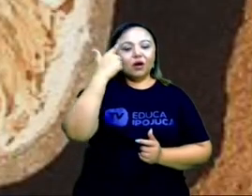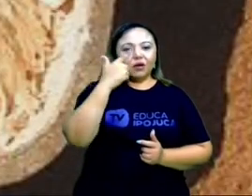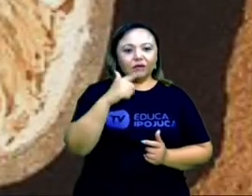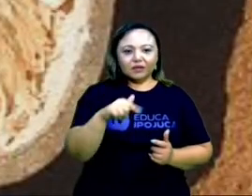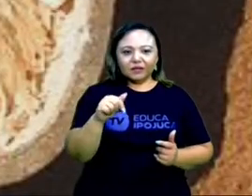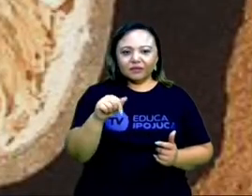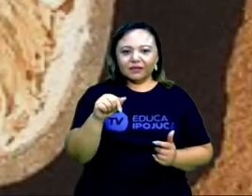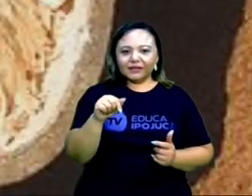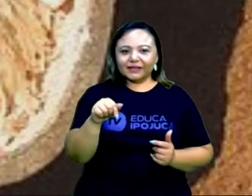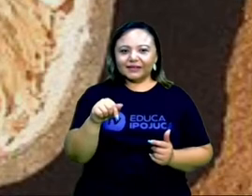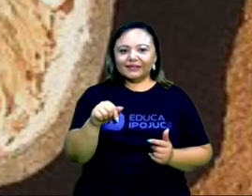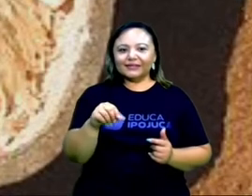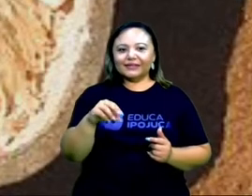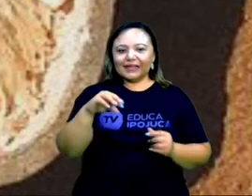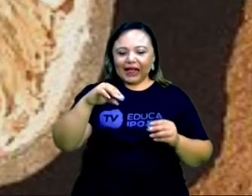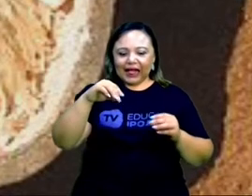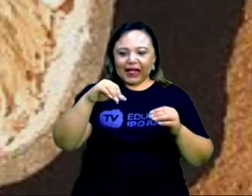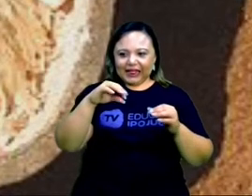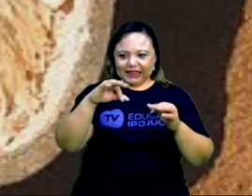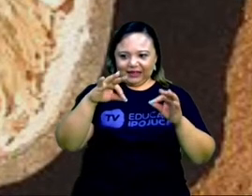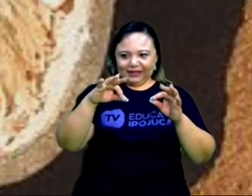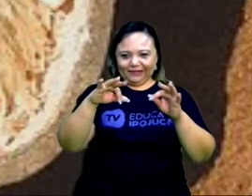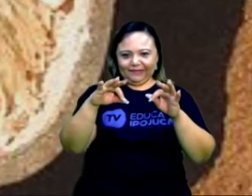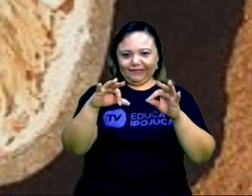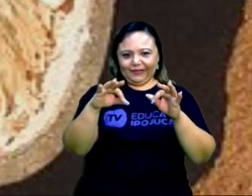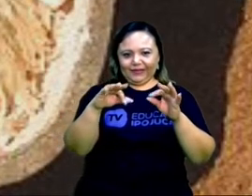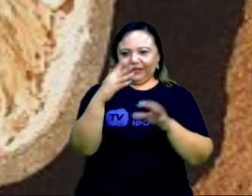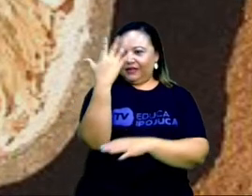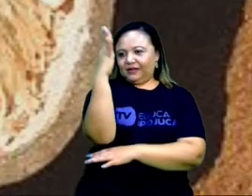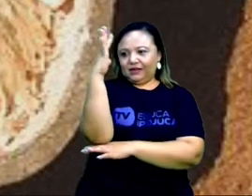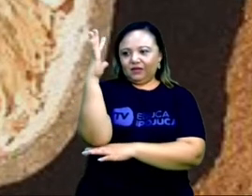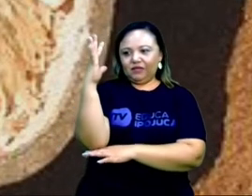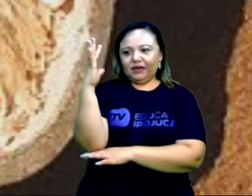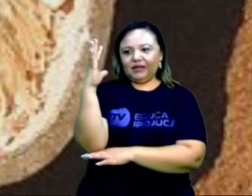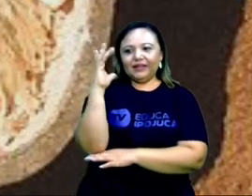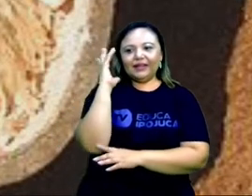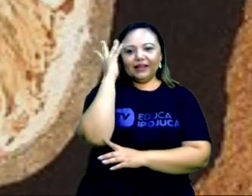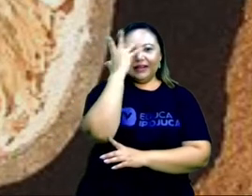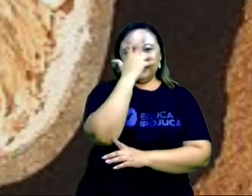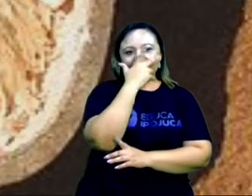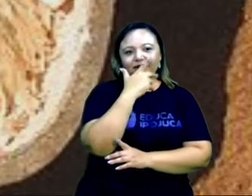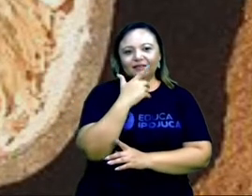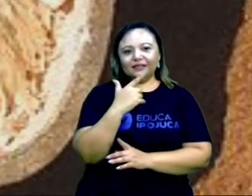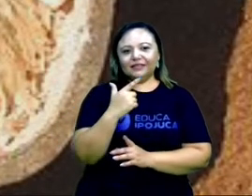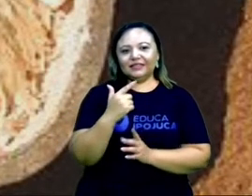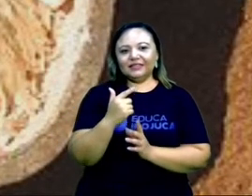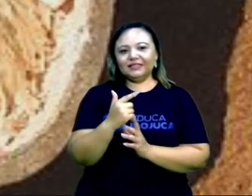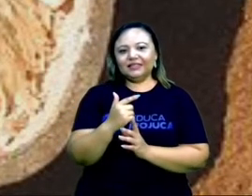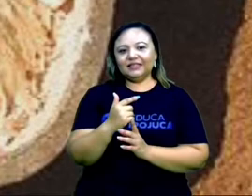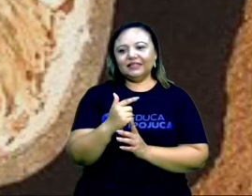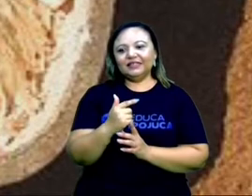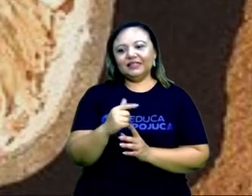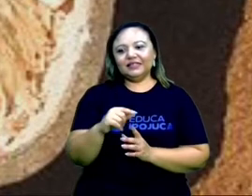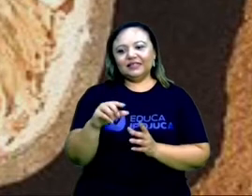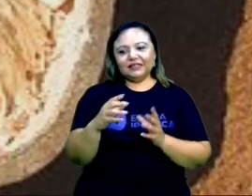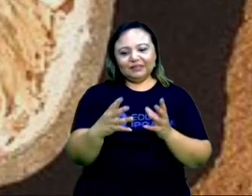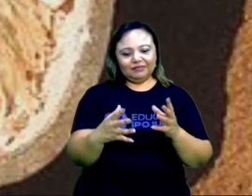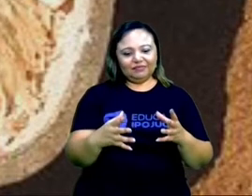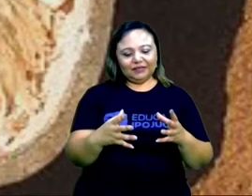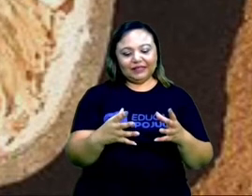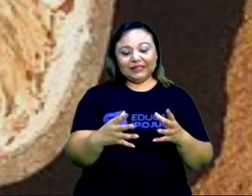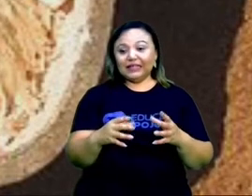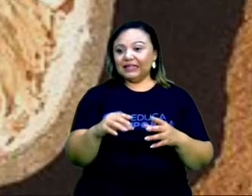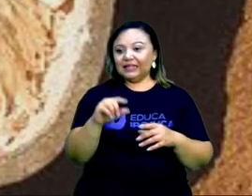Ah, aqui nós vemos a semente do baobá. Olha aí como ela é linda. Então, uma sementinha dessa